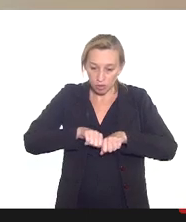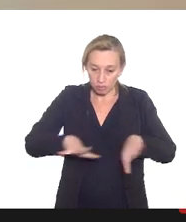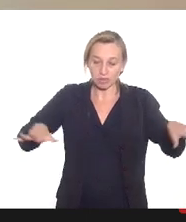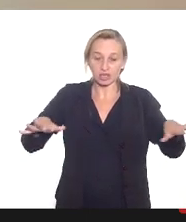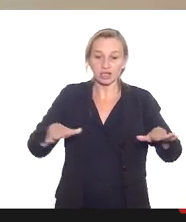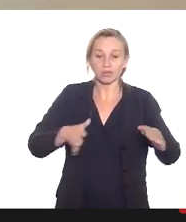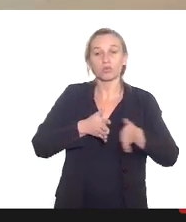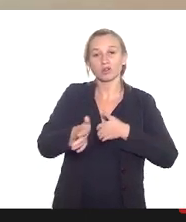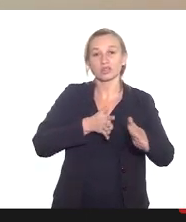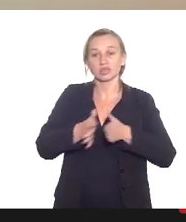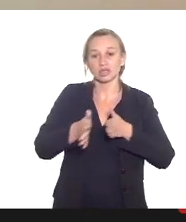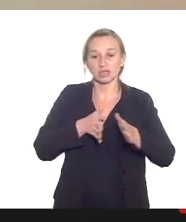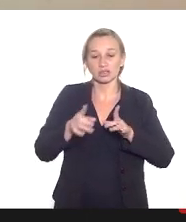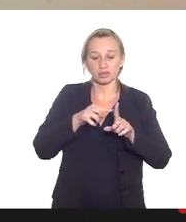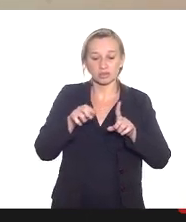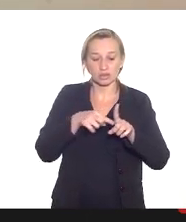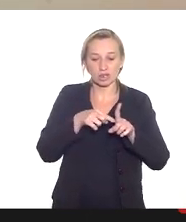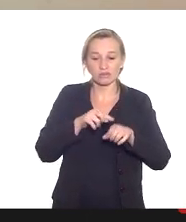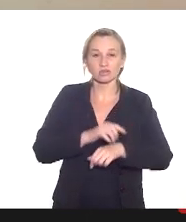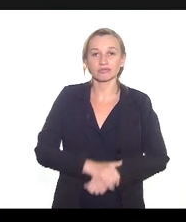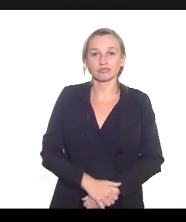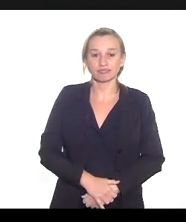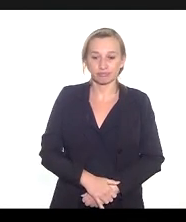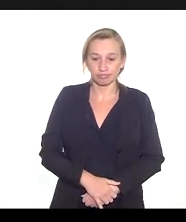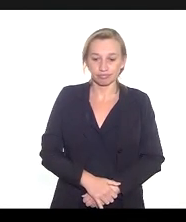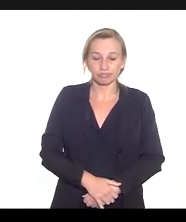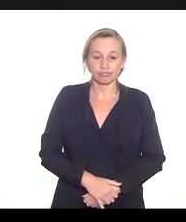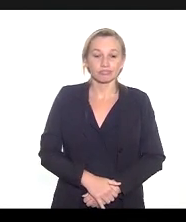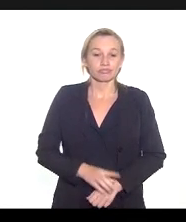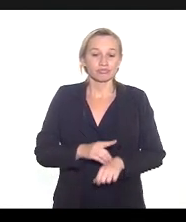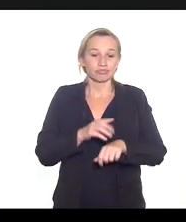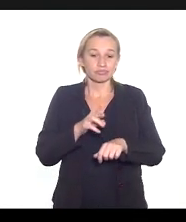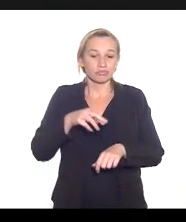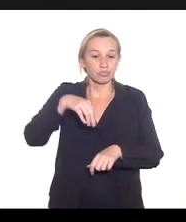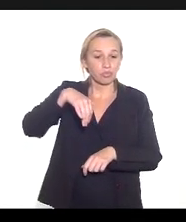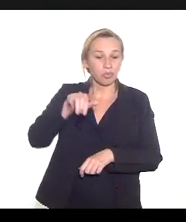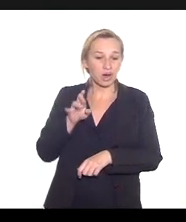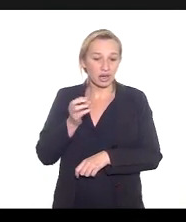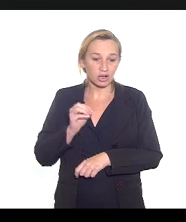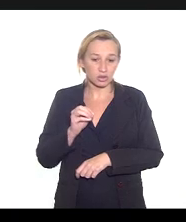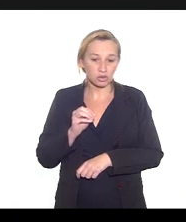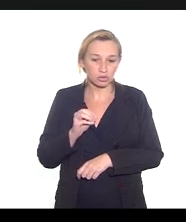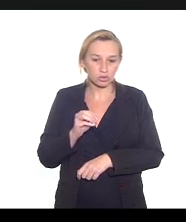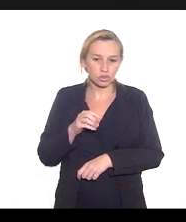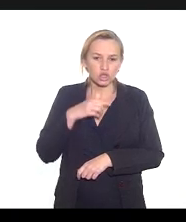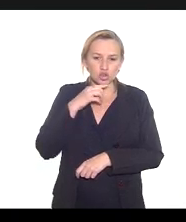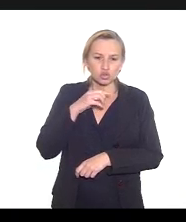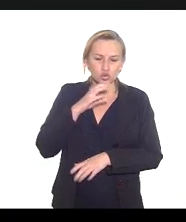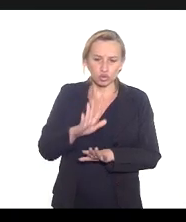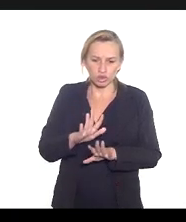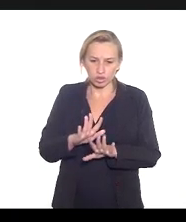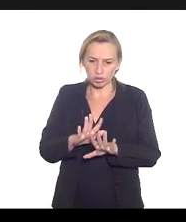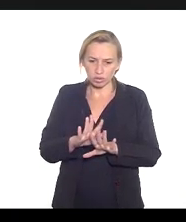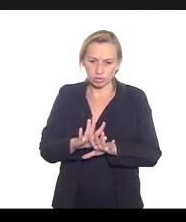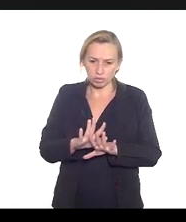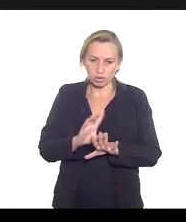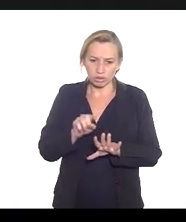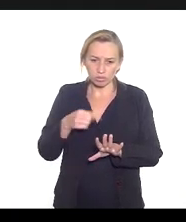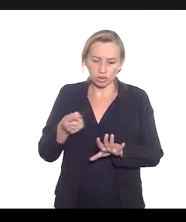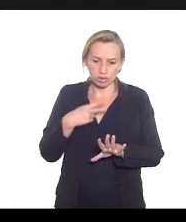acesso à gestante a carta Desculpa eu fiquei com uma dúvida depois da sua